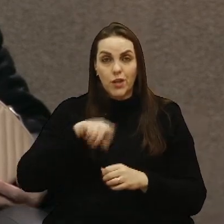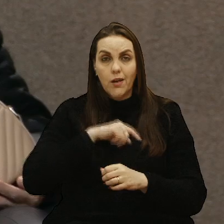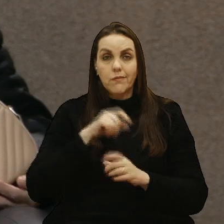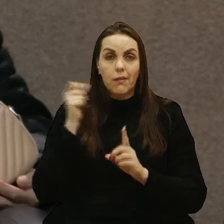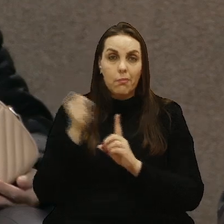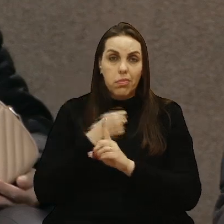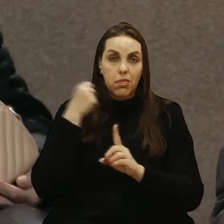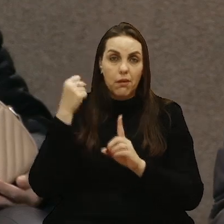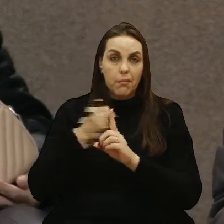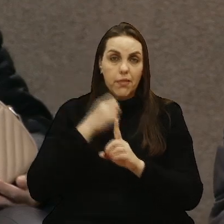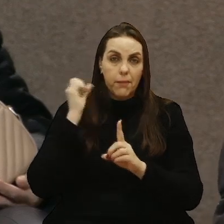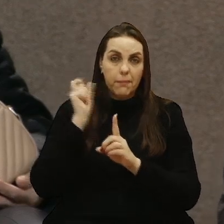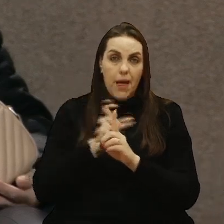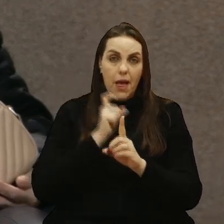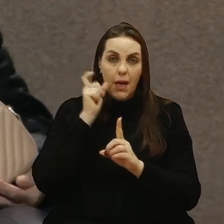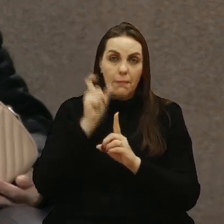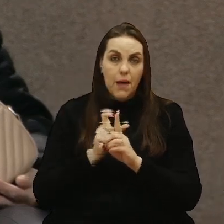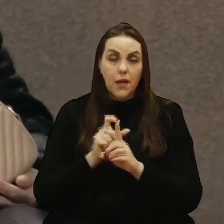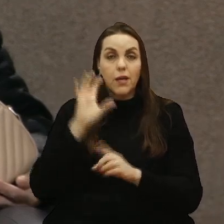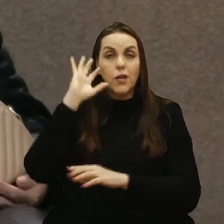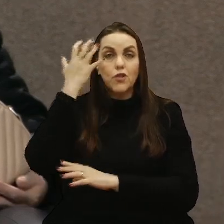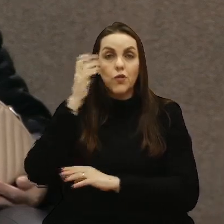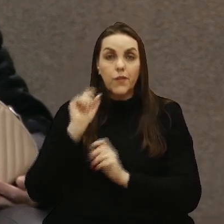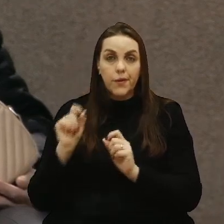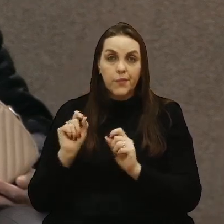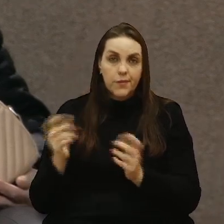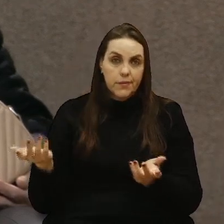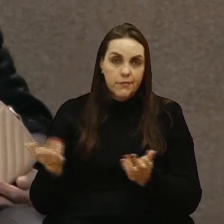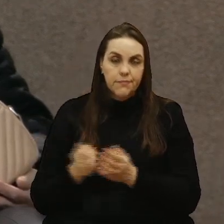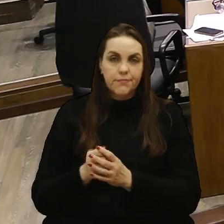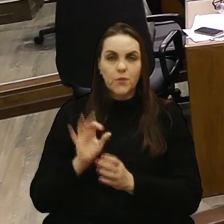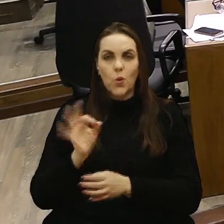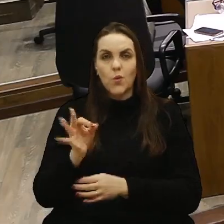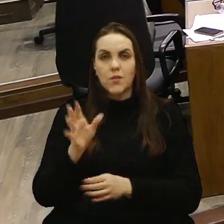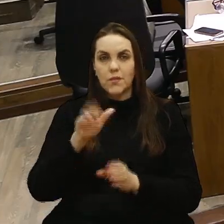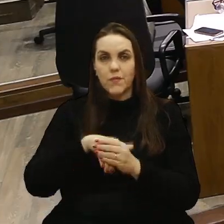solução cadê? Então, com certeza, eu voto sim, senhor presidente. Obrigado, vereador, para declarar.